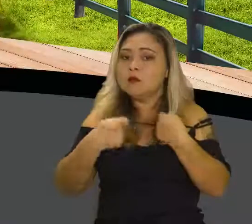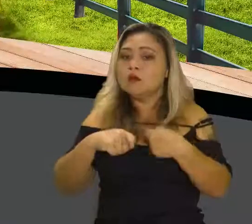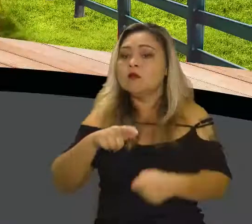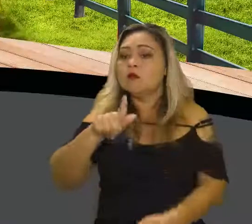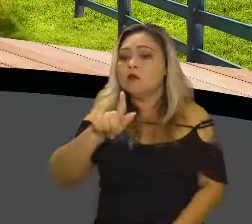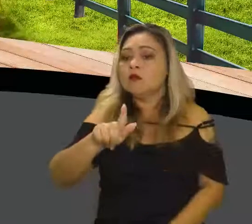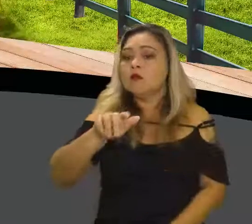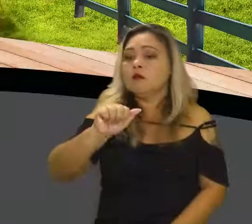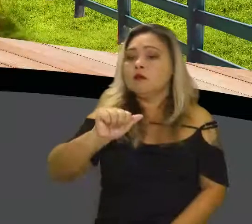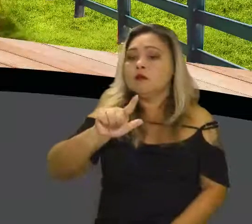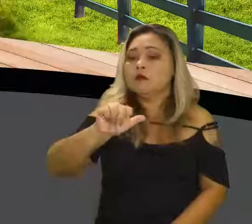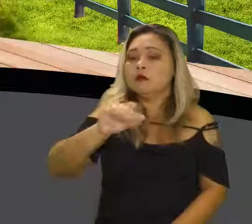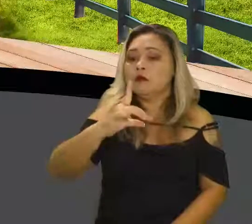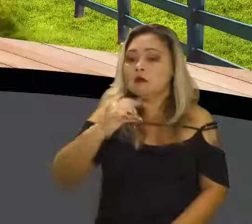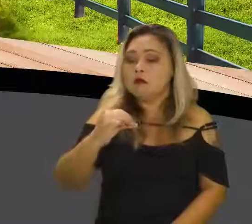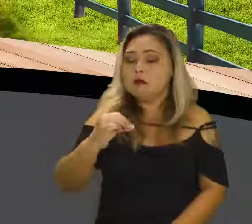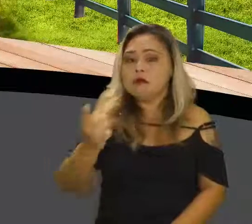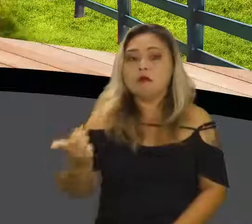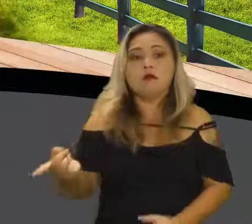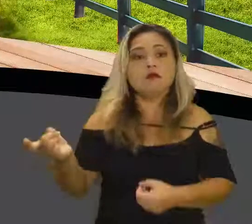galado. Então,